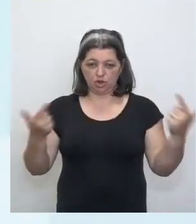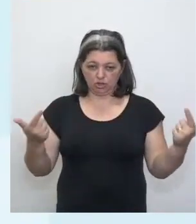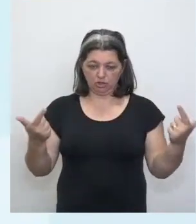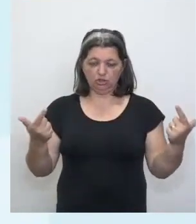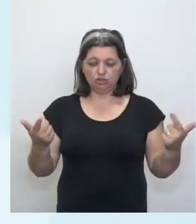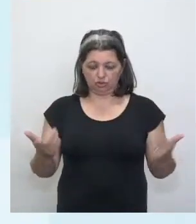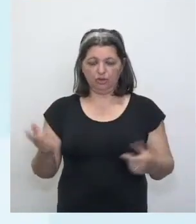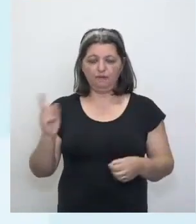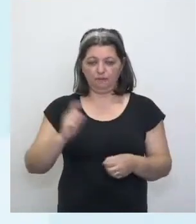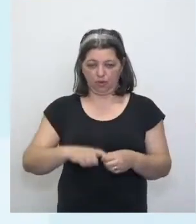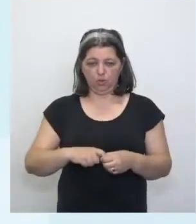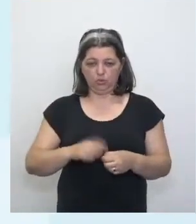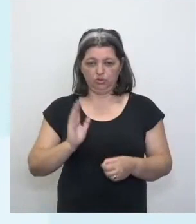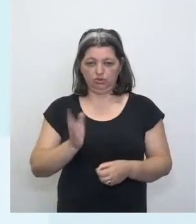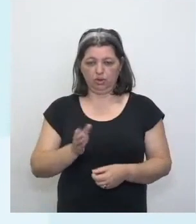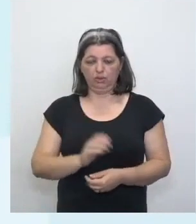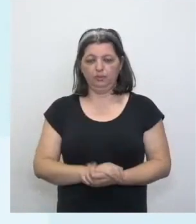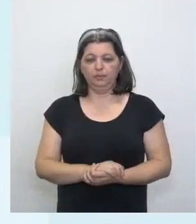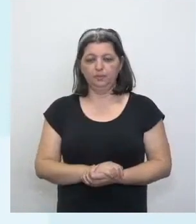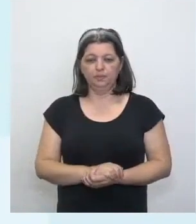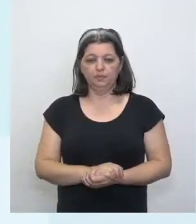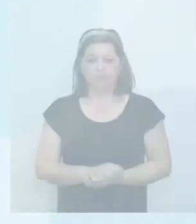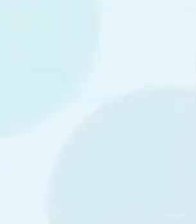Já voltamos.